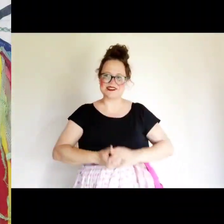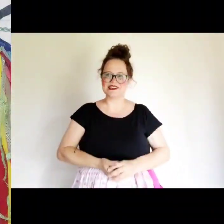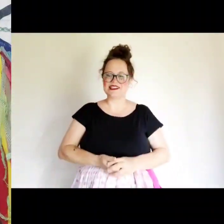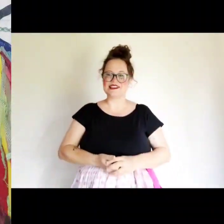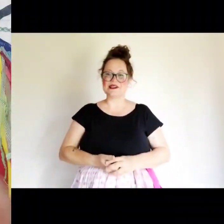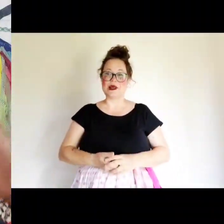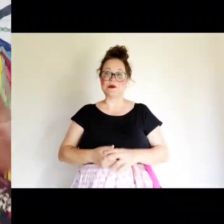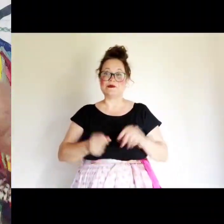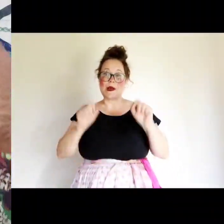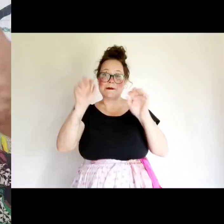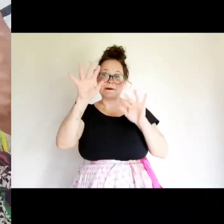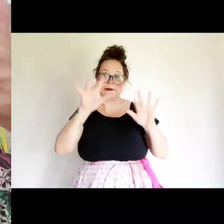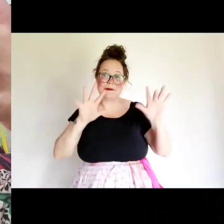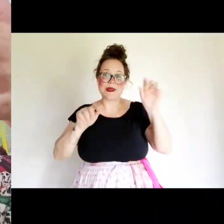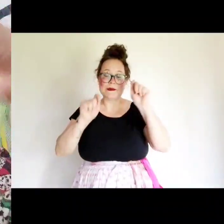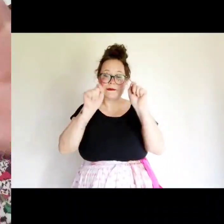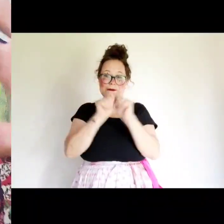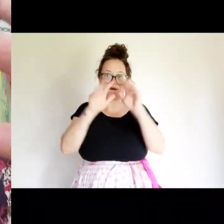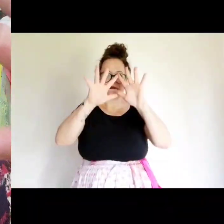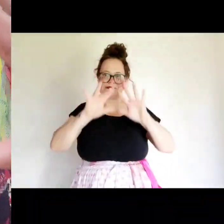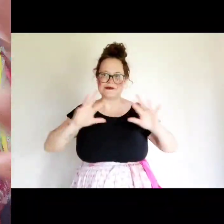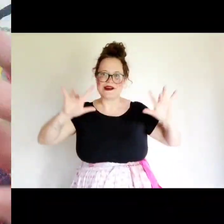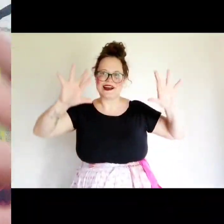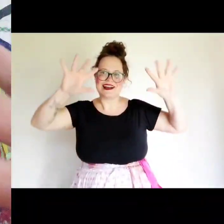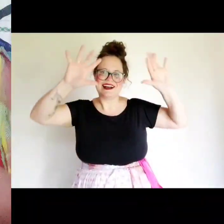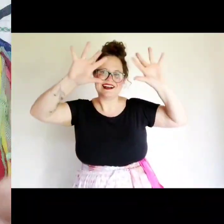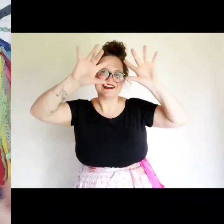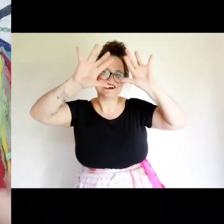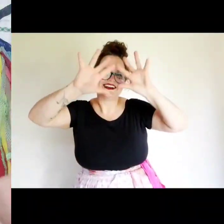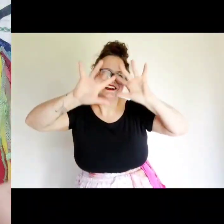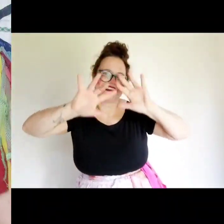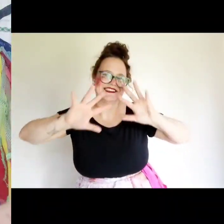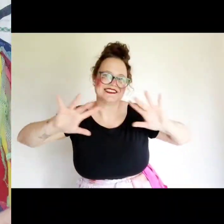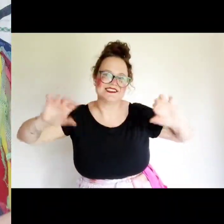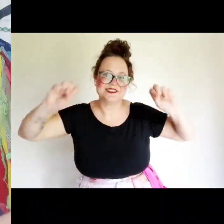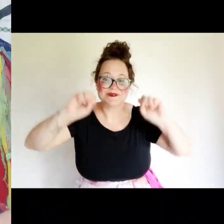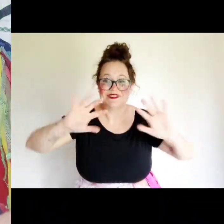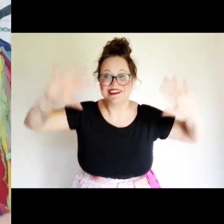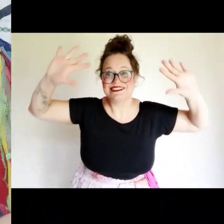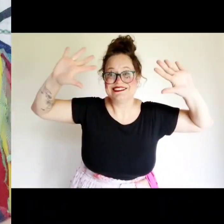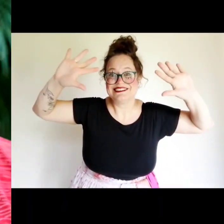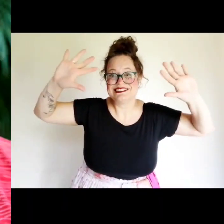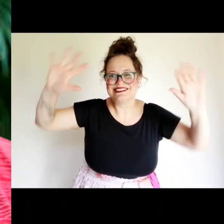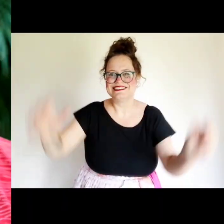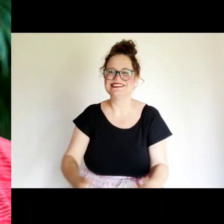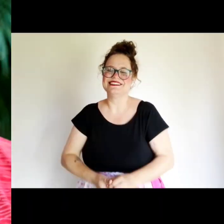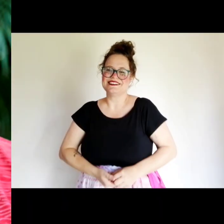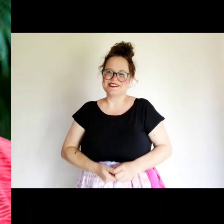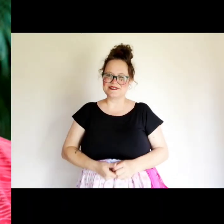Gratidão. Pilim, pim, pim, pim, pim. Pilim, pim, pim, pim, pim, pim.